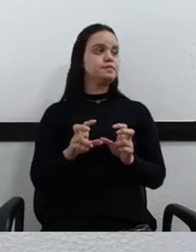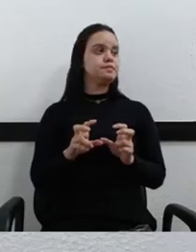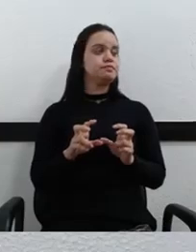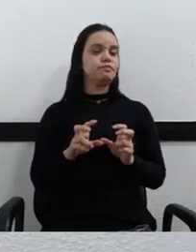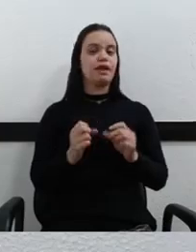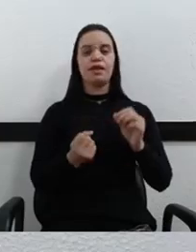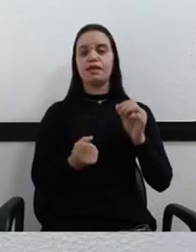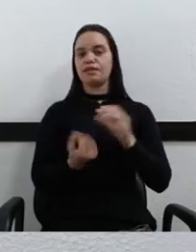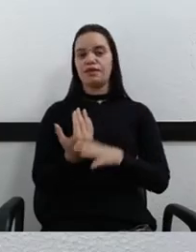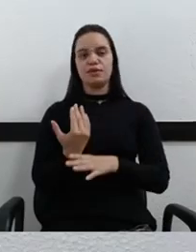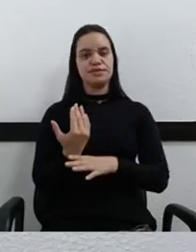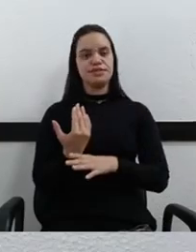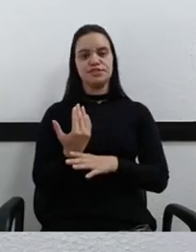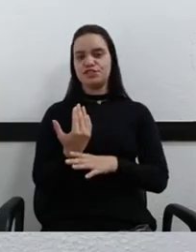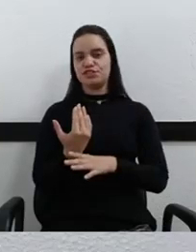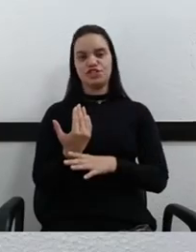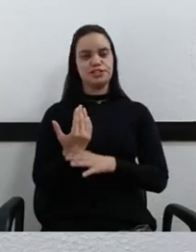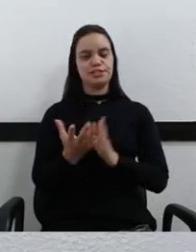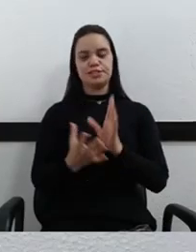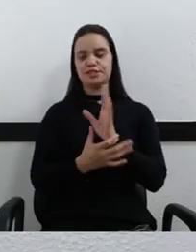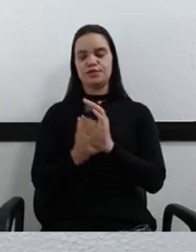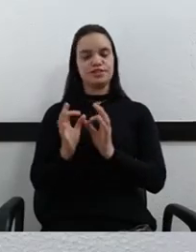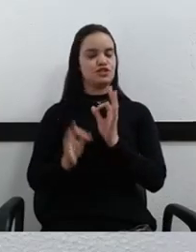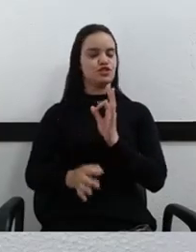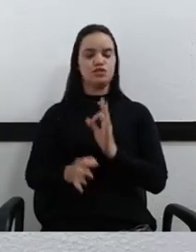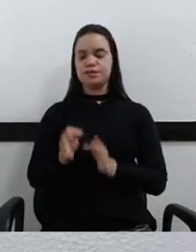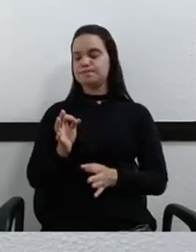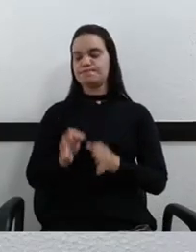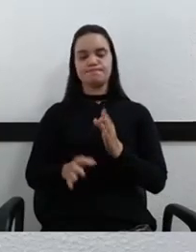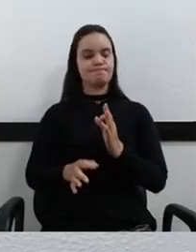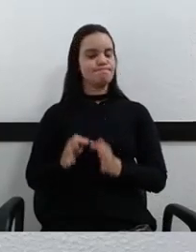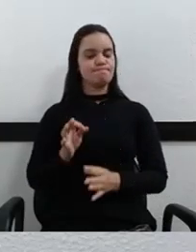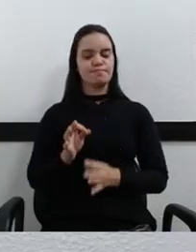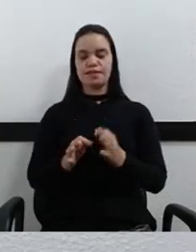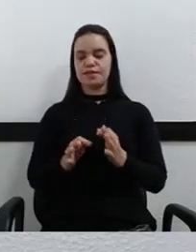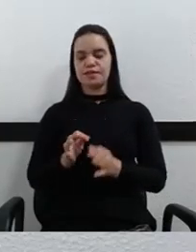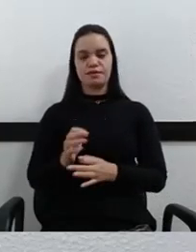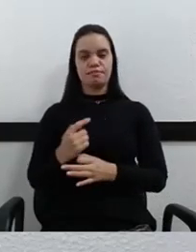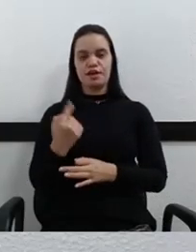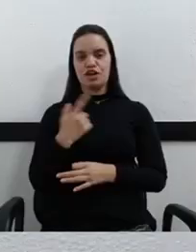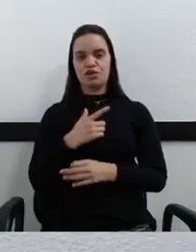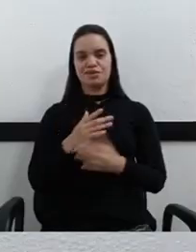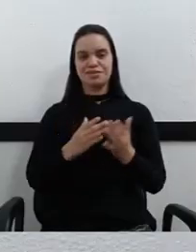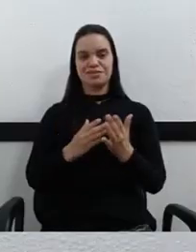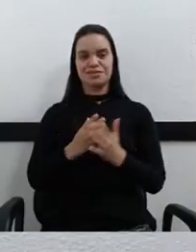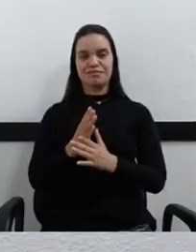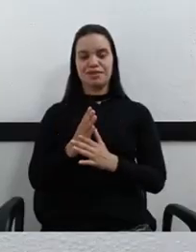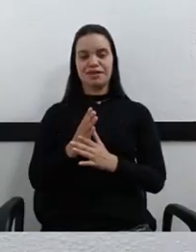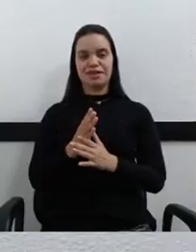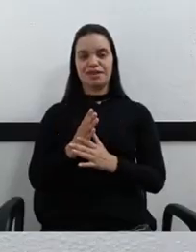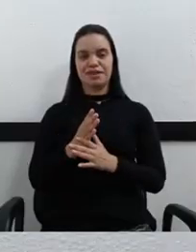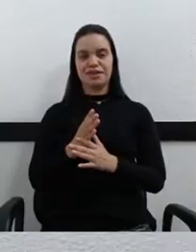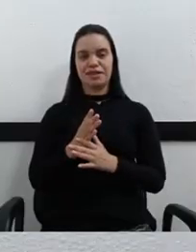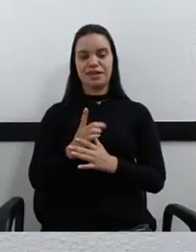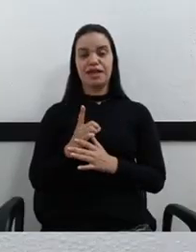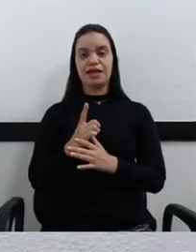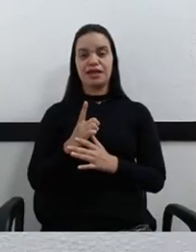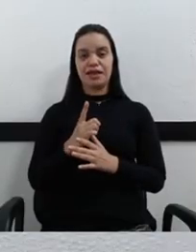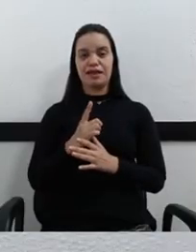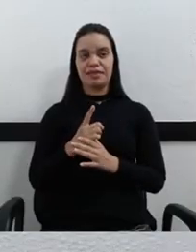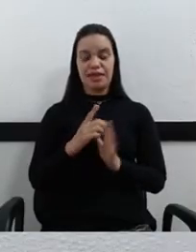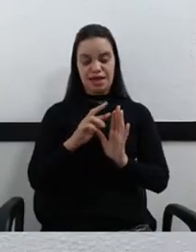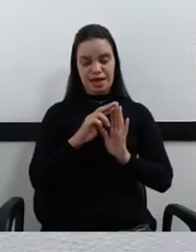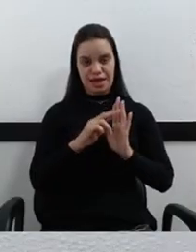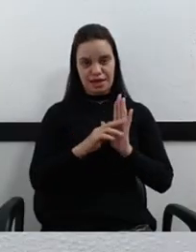Não existe segurança jurídica, segurança para que a gente lance. Primeiro, a gente tem